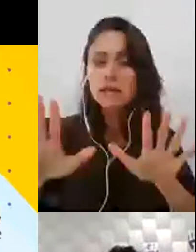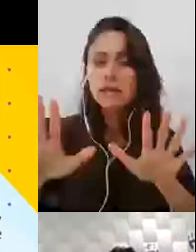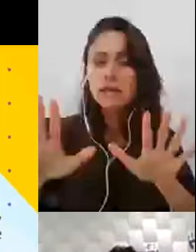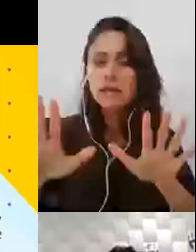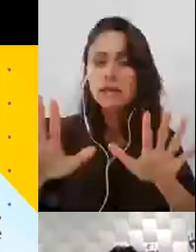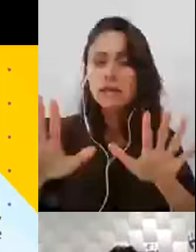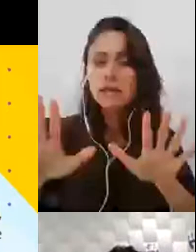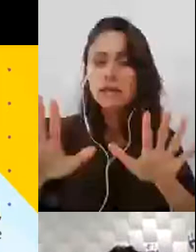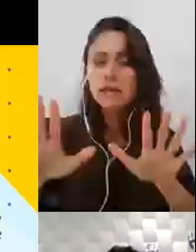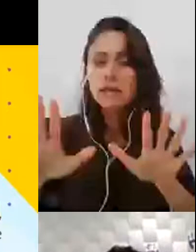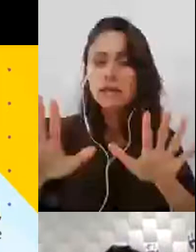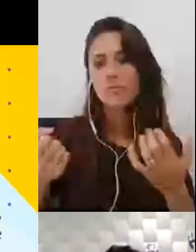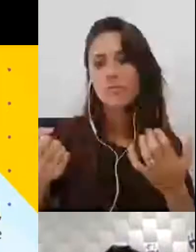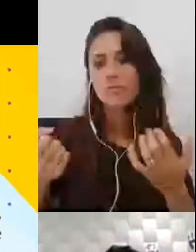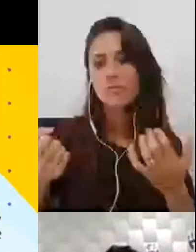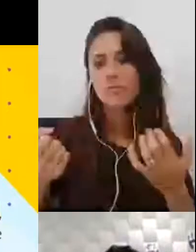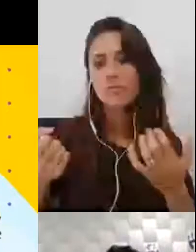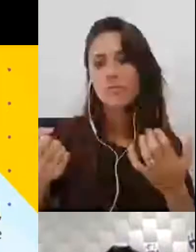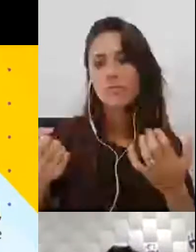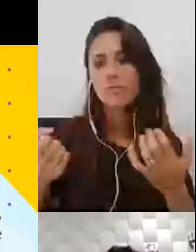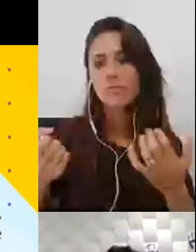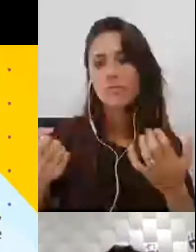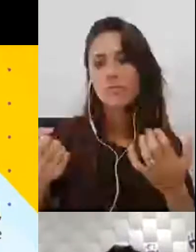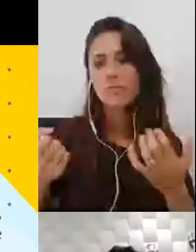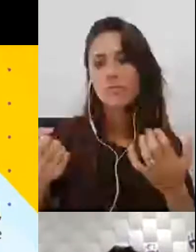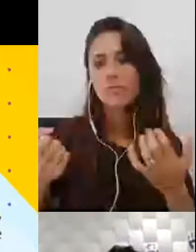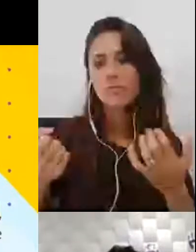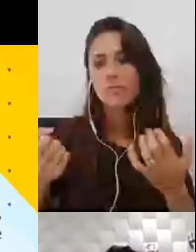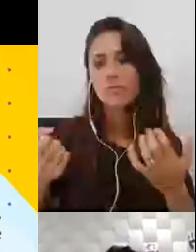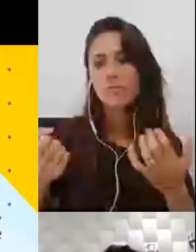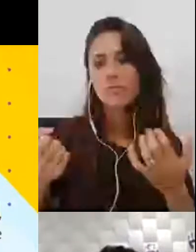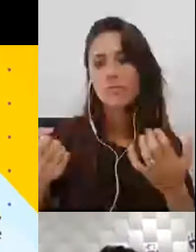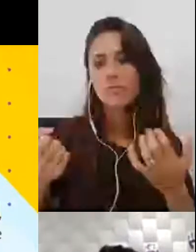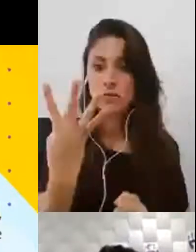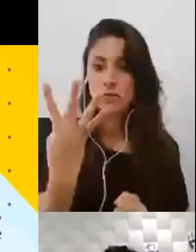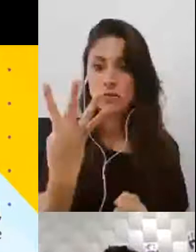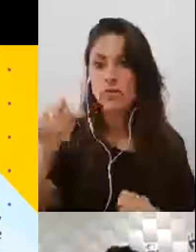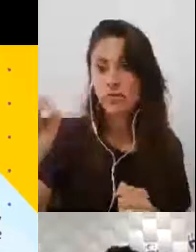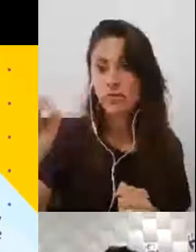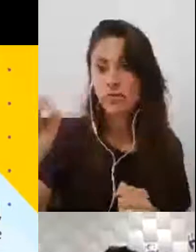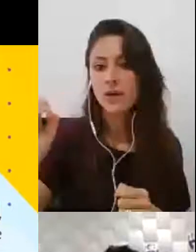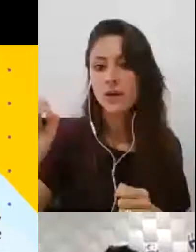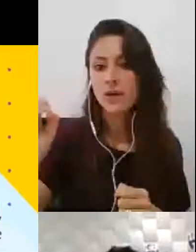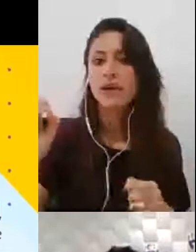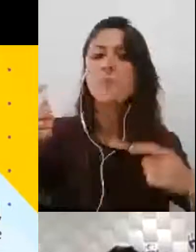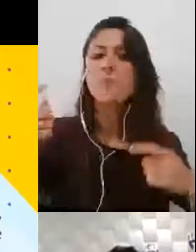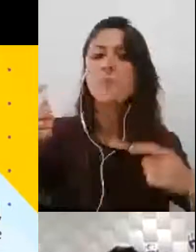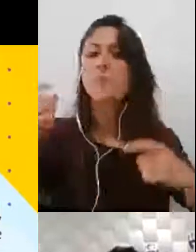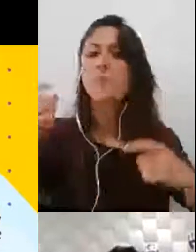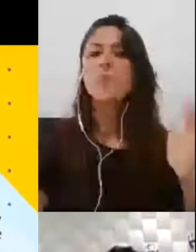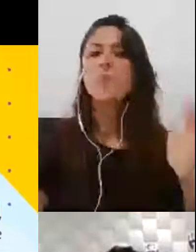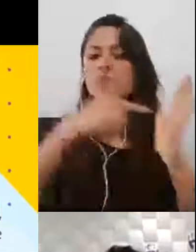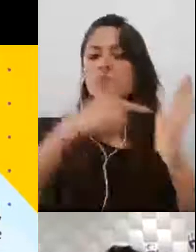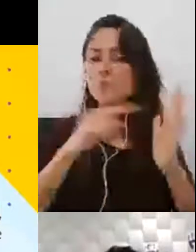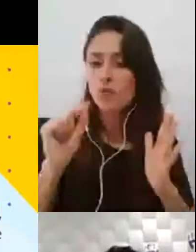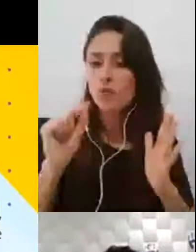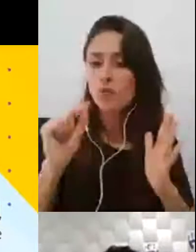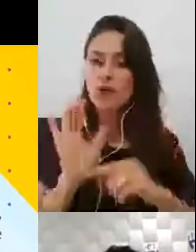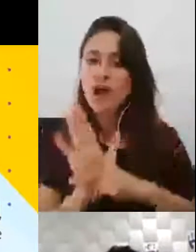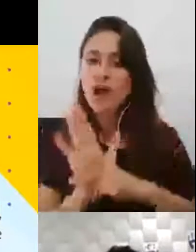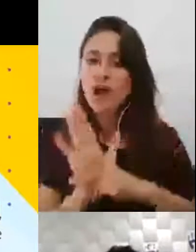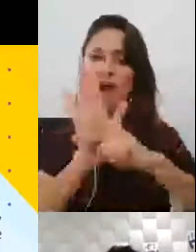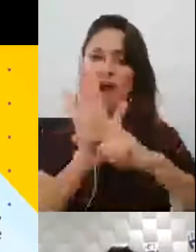conceitos. A indústria 4.0 é uma ferramenta que vem prevenir problemas, facilitar e agilizar todo esse conceito